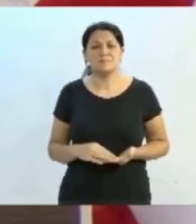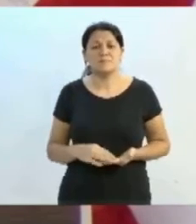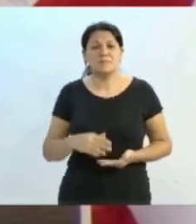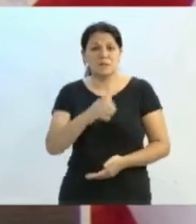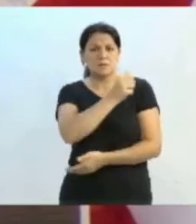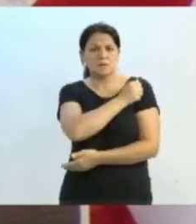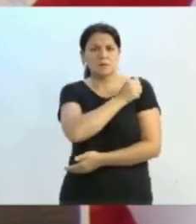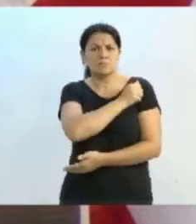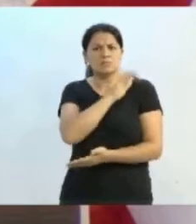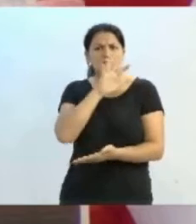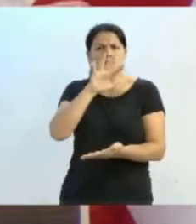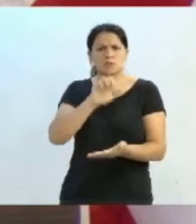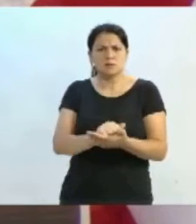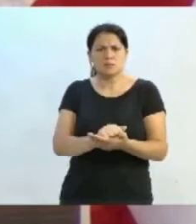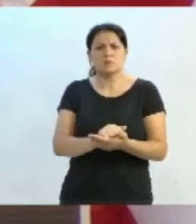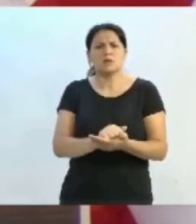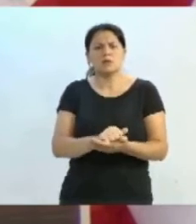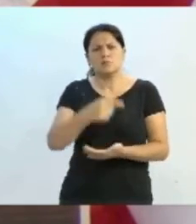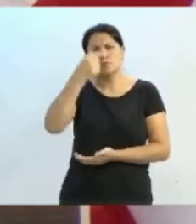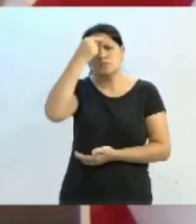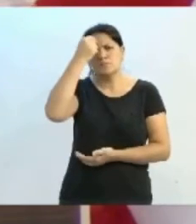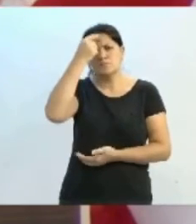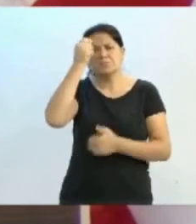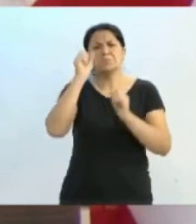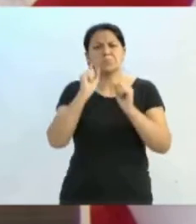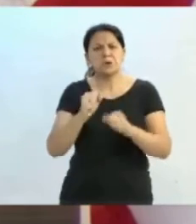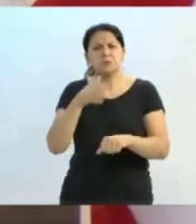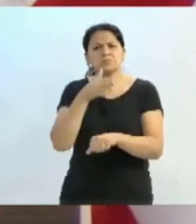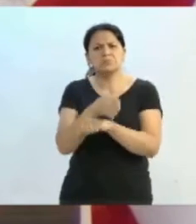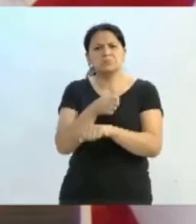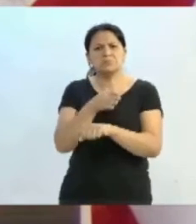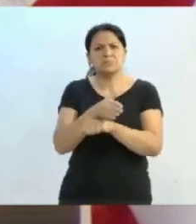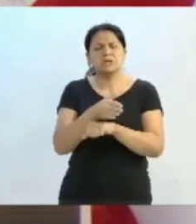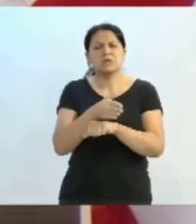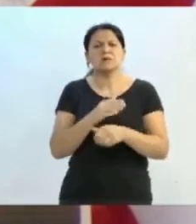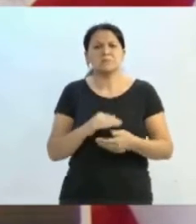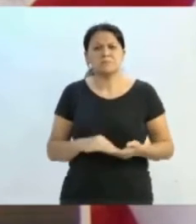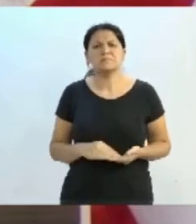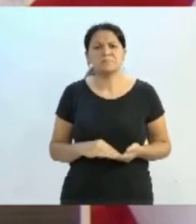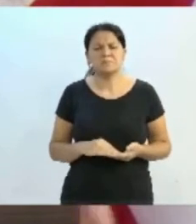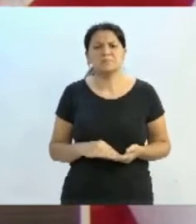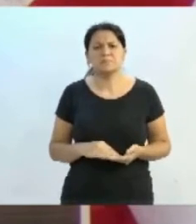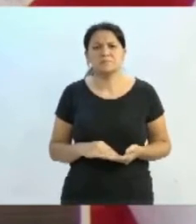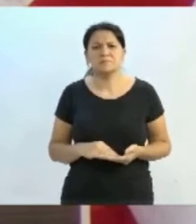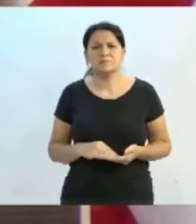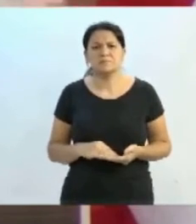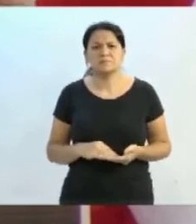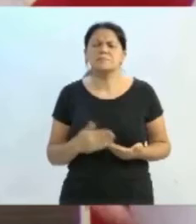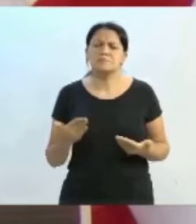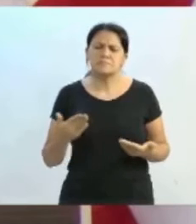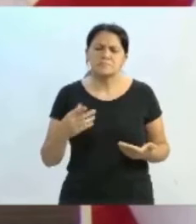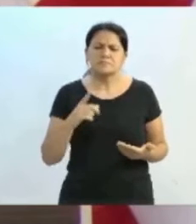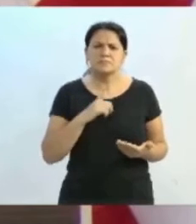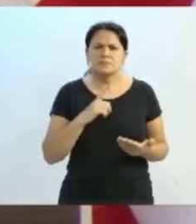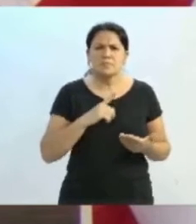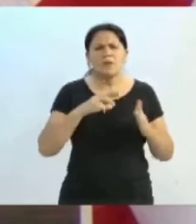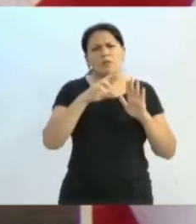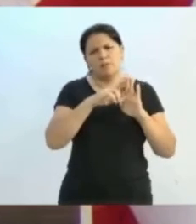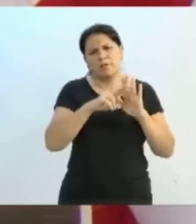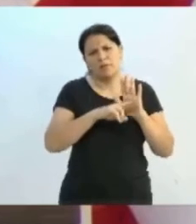nos cursos de graduação da Furb podem participar desse desse programa e ele Claro que tem alguns pré-requisitos